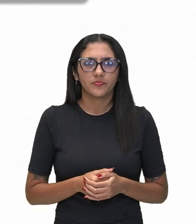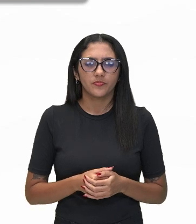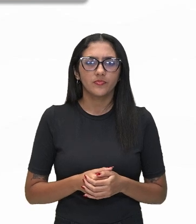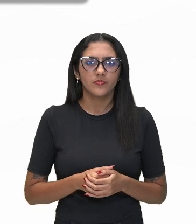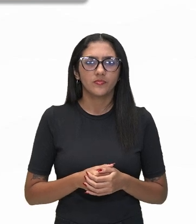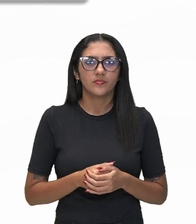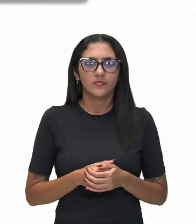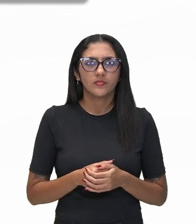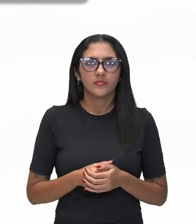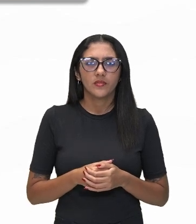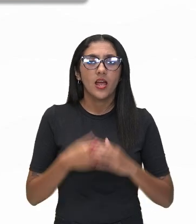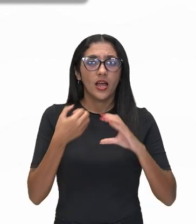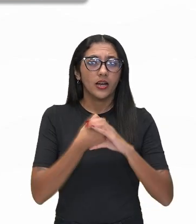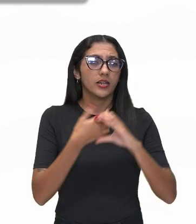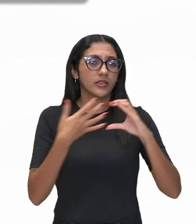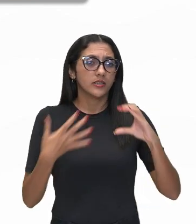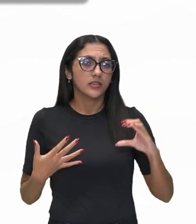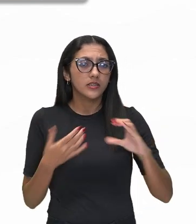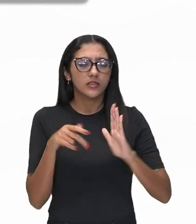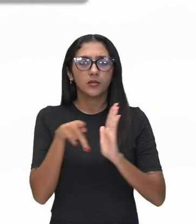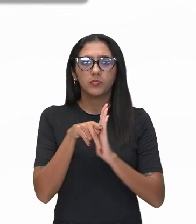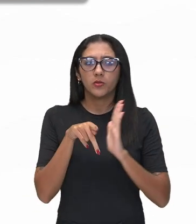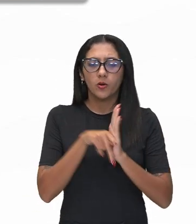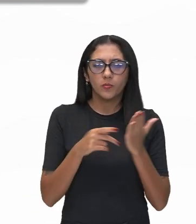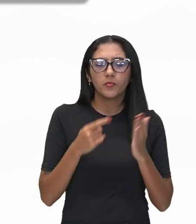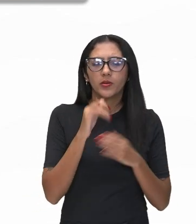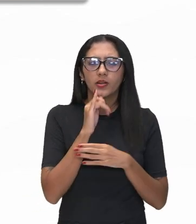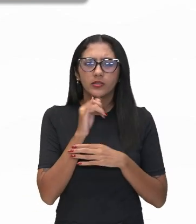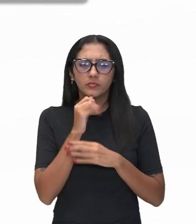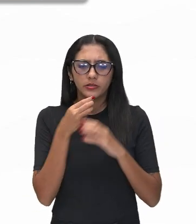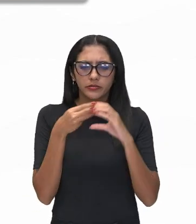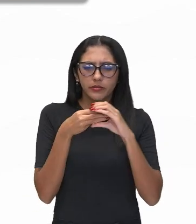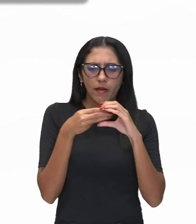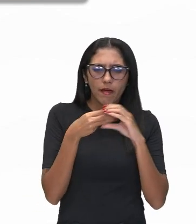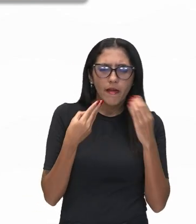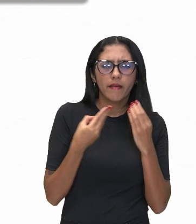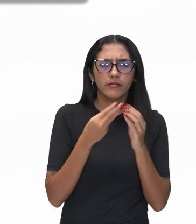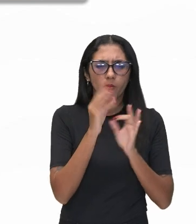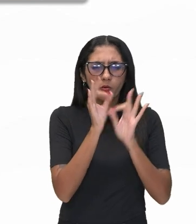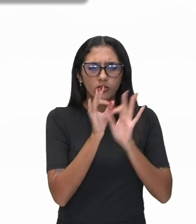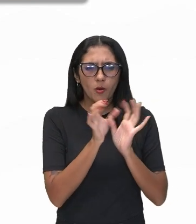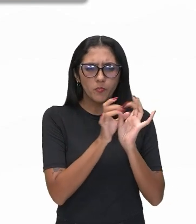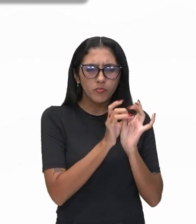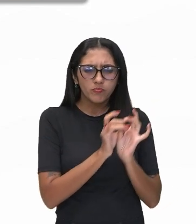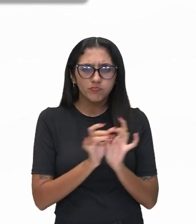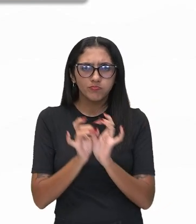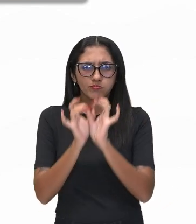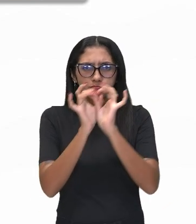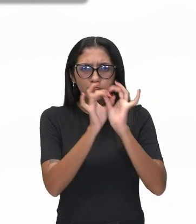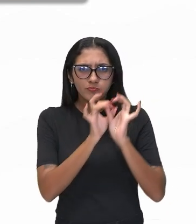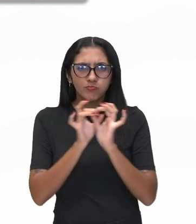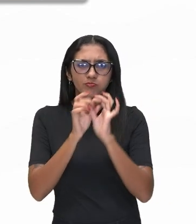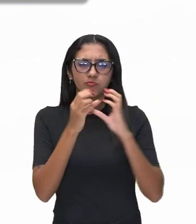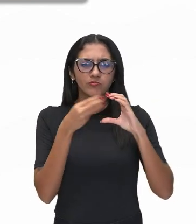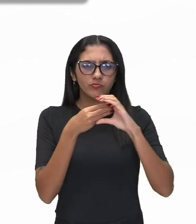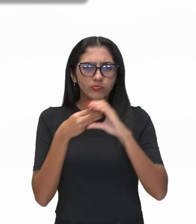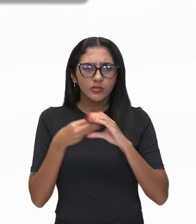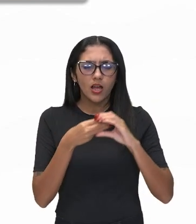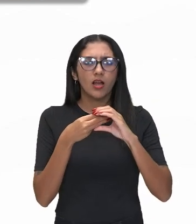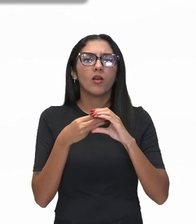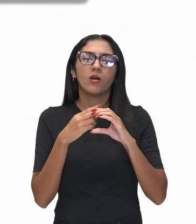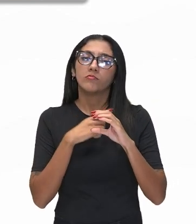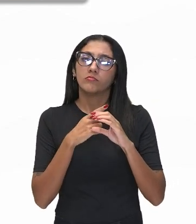com características da célula, de organização celular, para serem